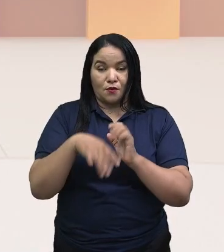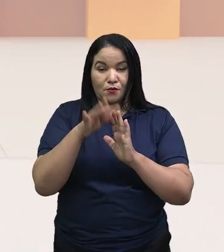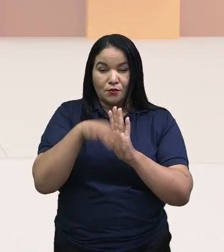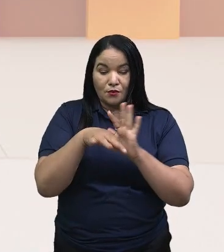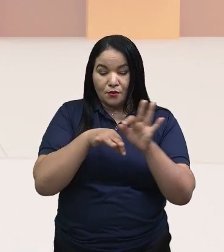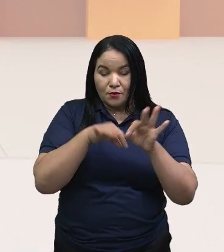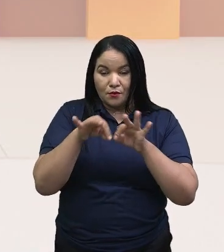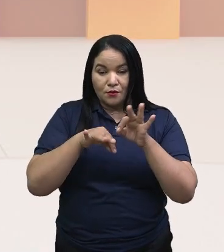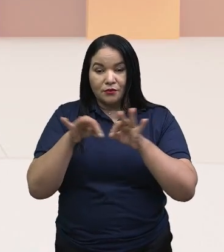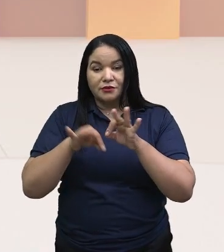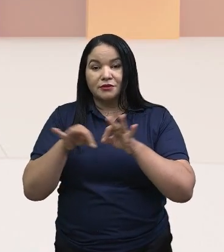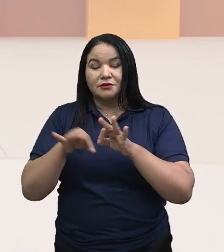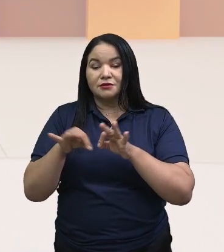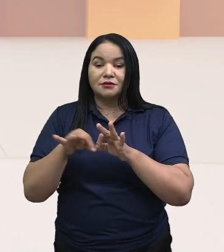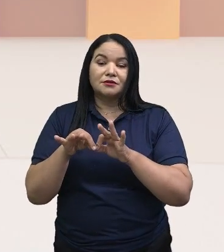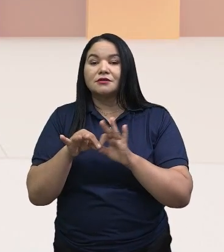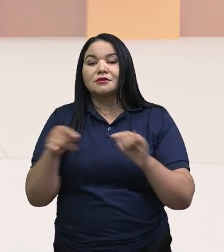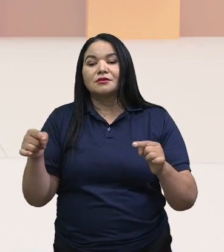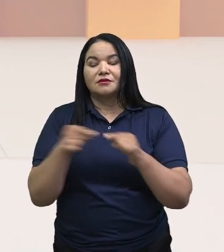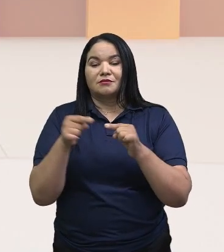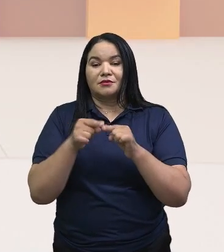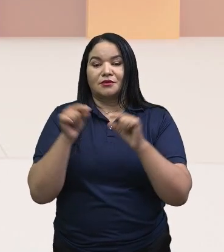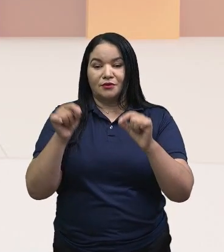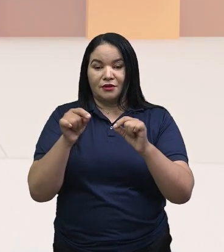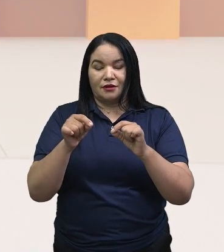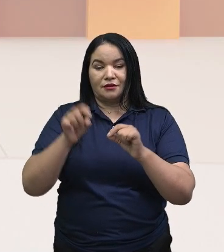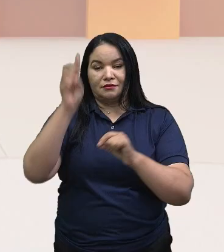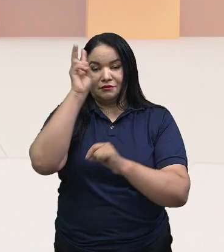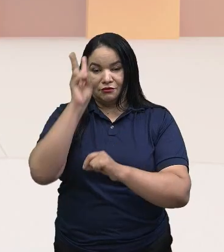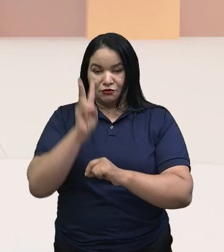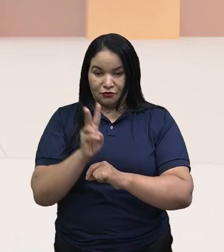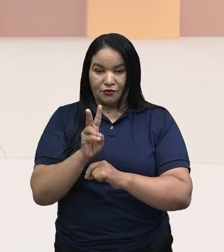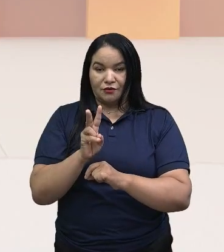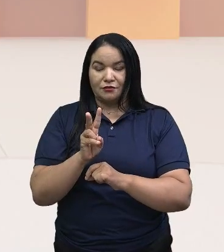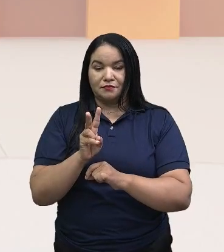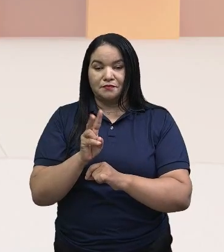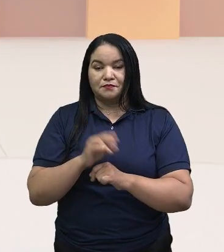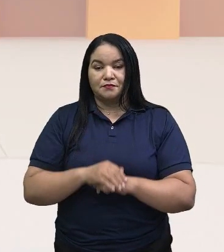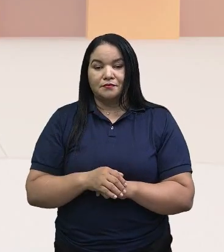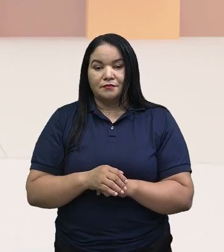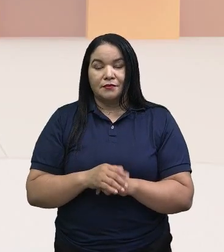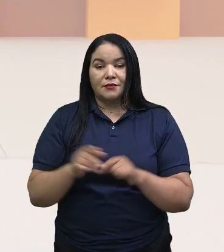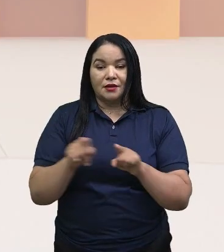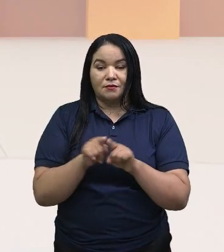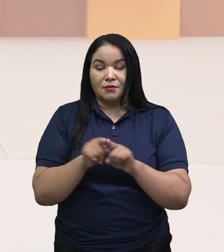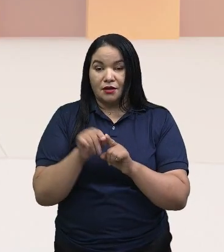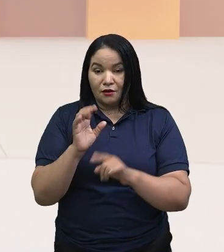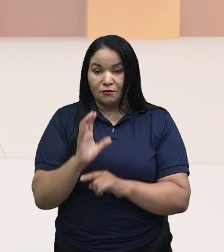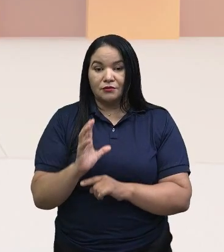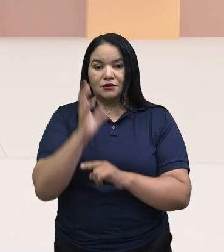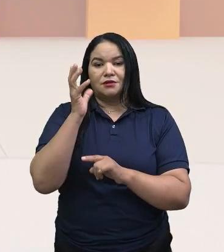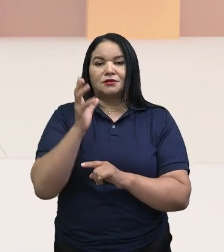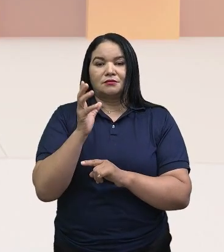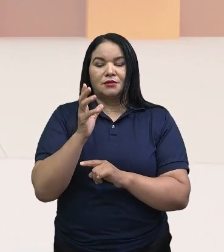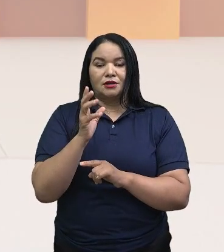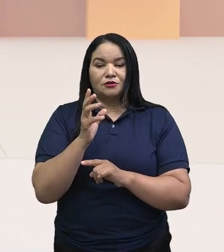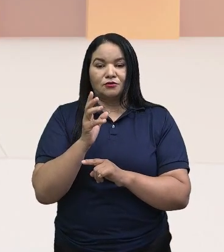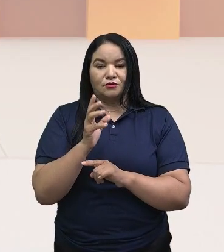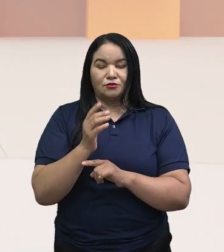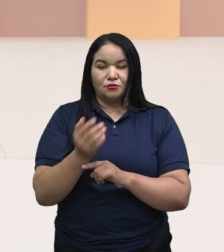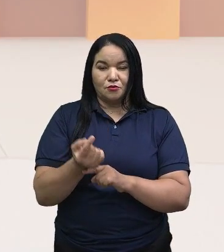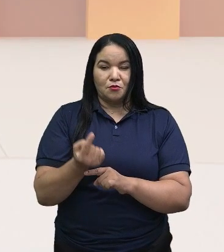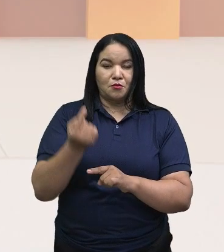uma construção pautada na história. É uma construção pautada em eventos históricos que